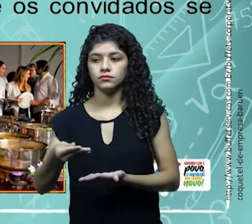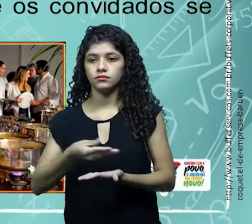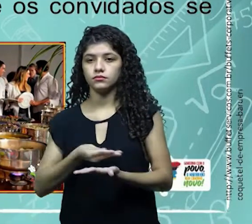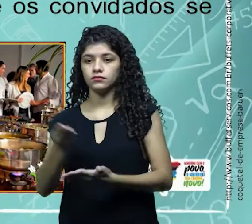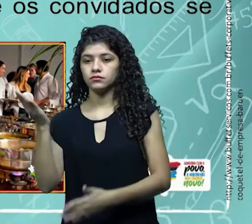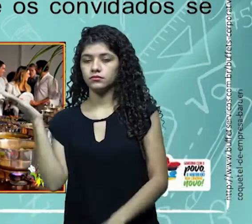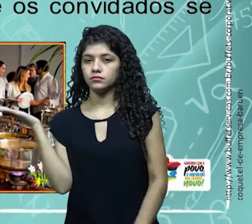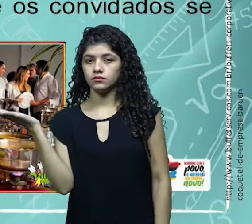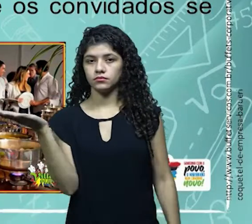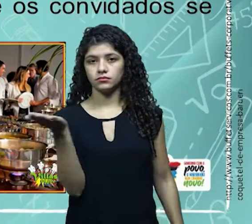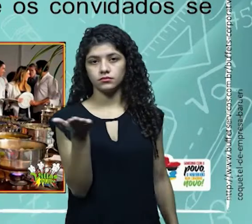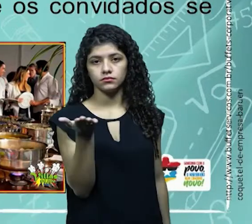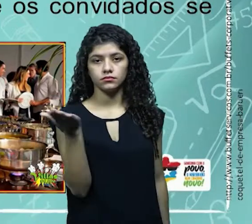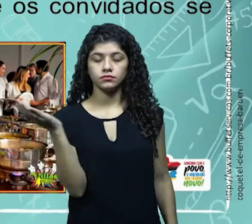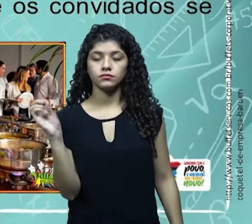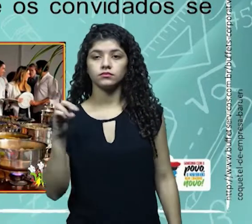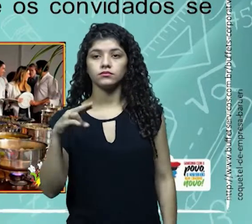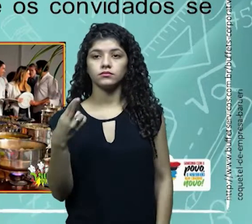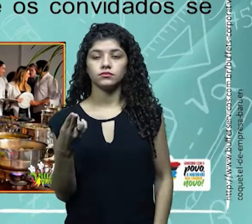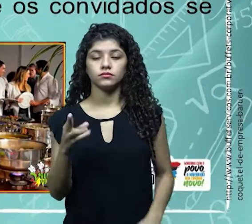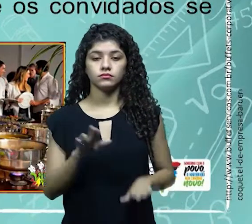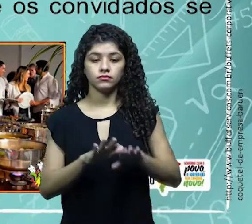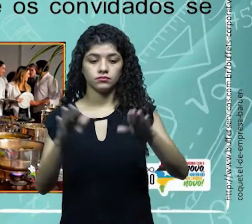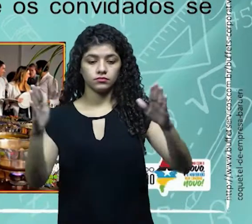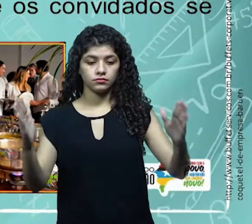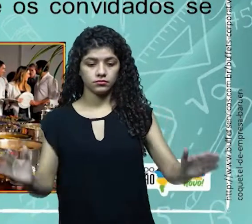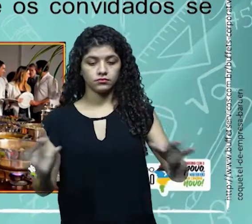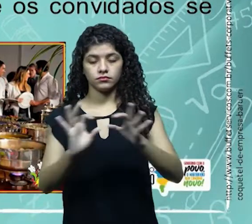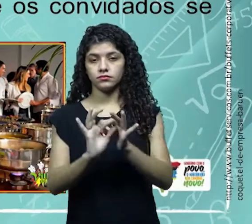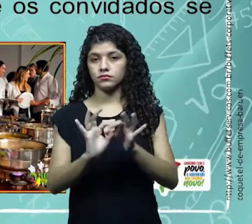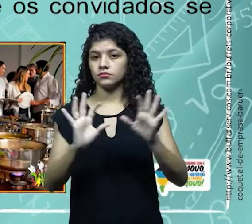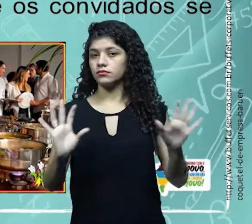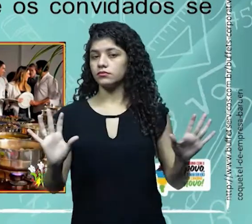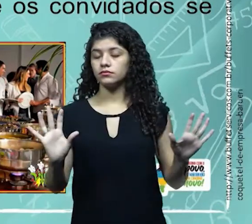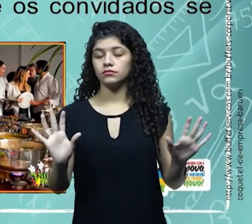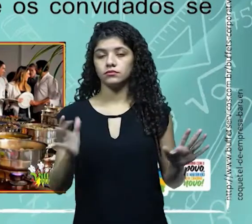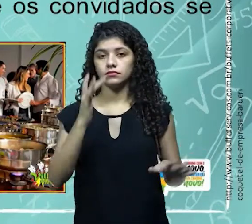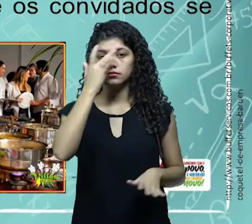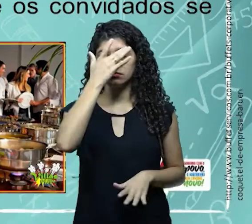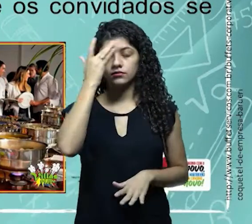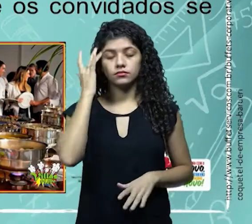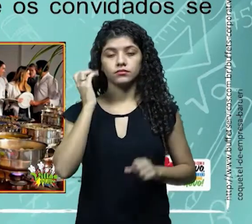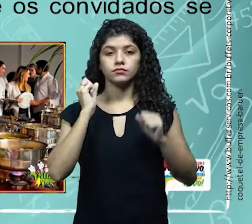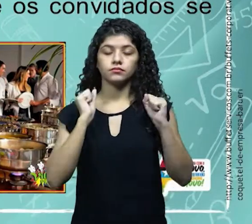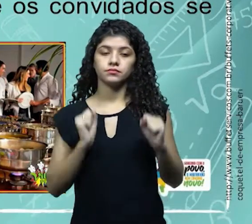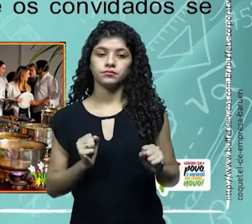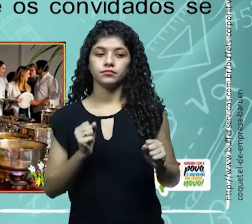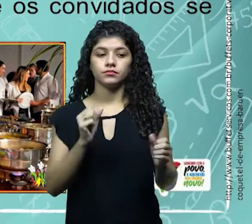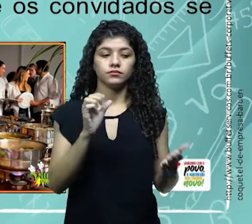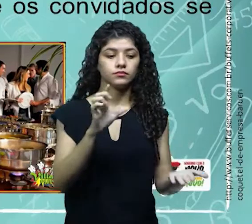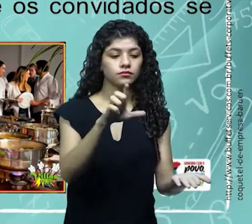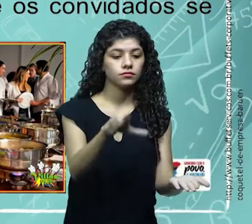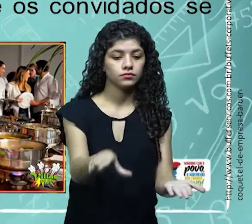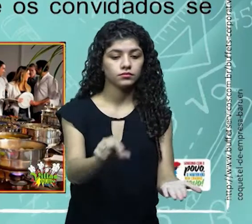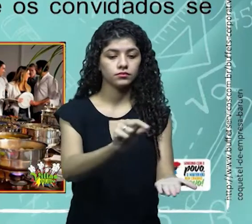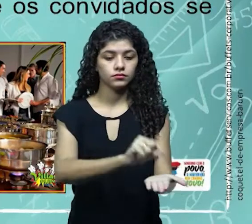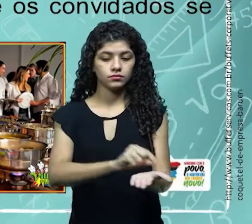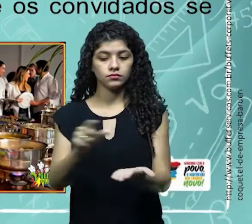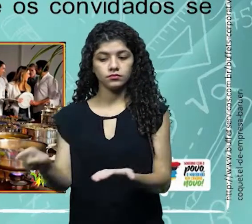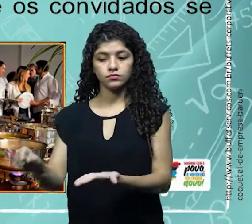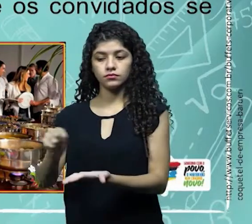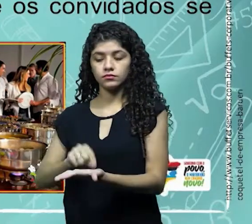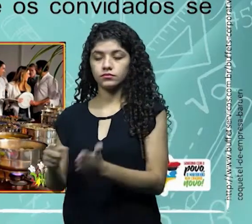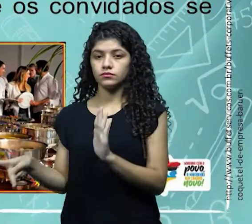canapés então servido do serviço é distribuído geralmente por um garçom ou então disposto e mesa